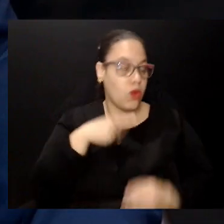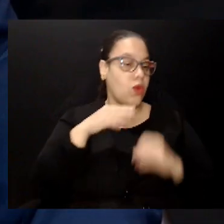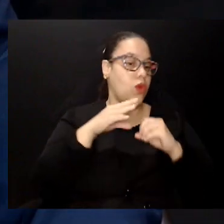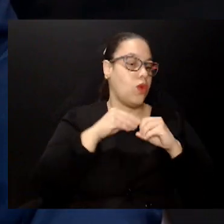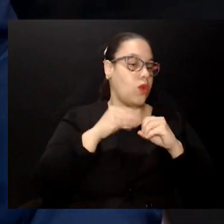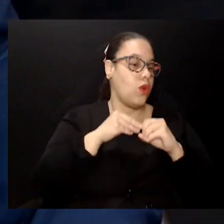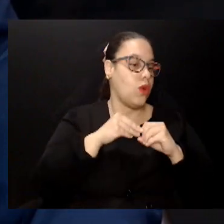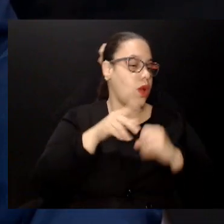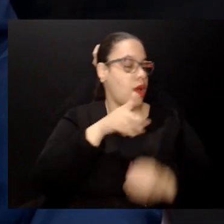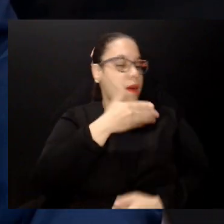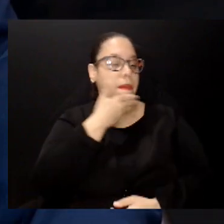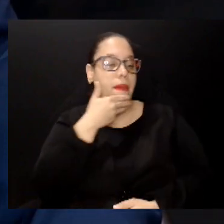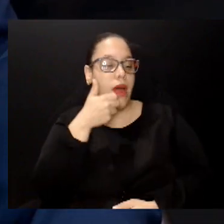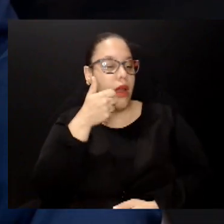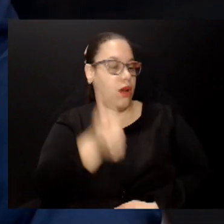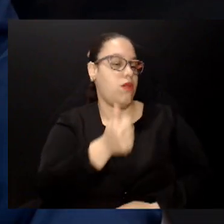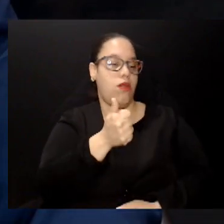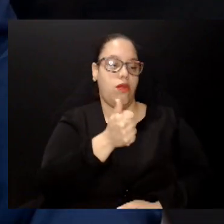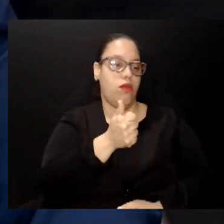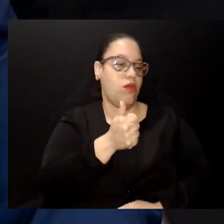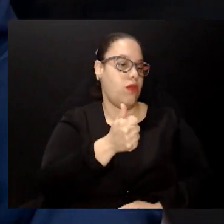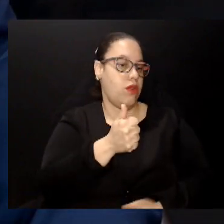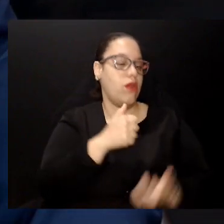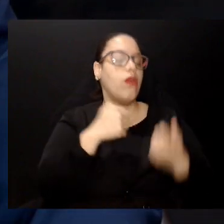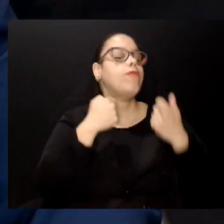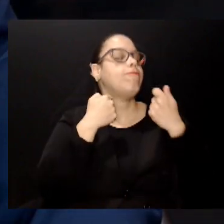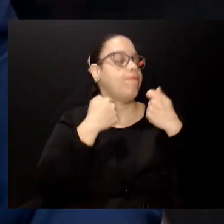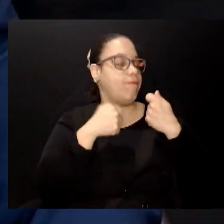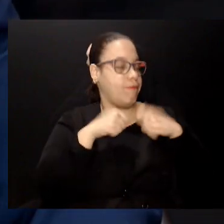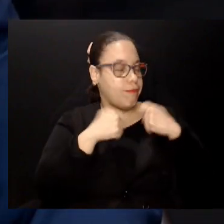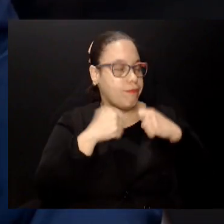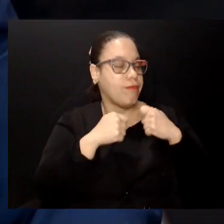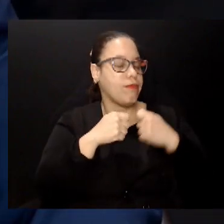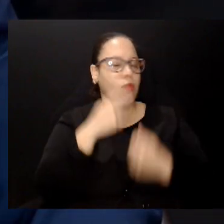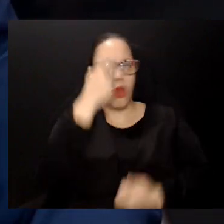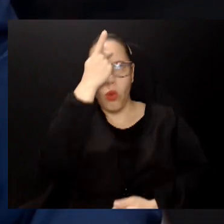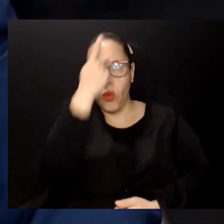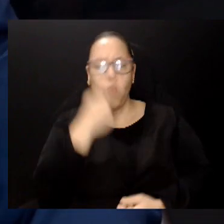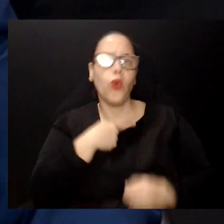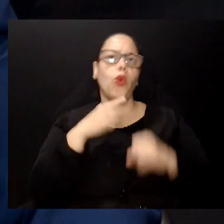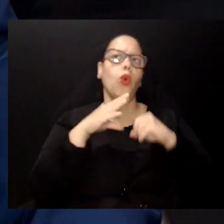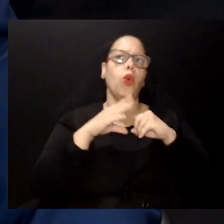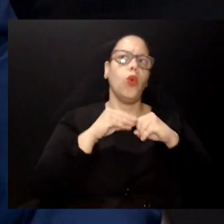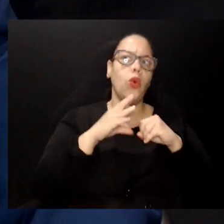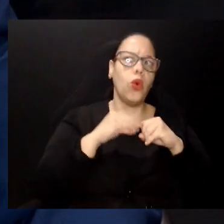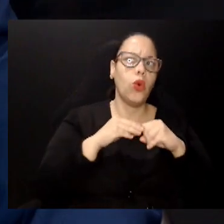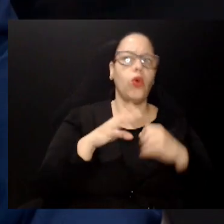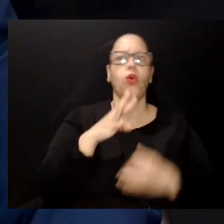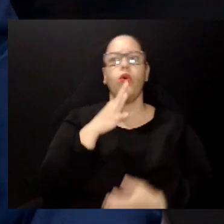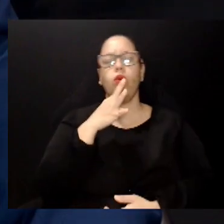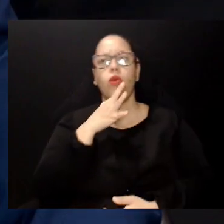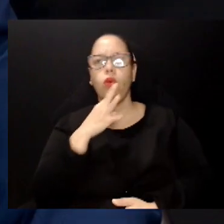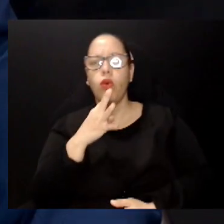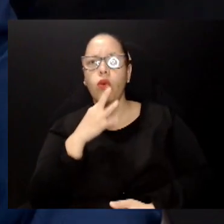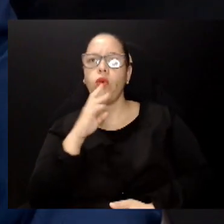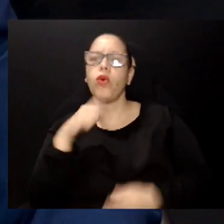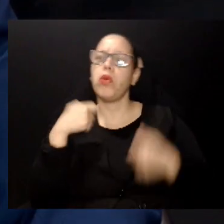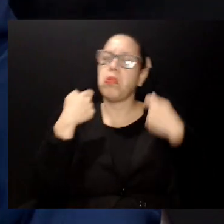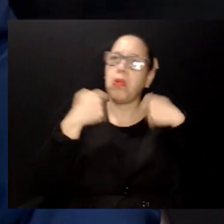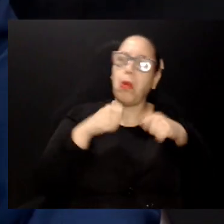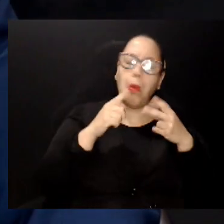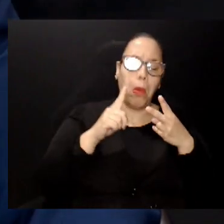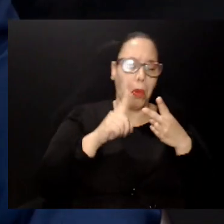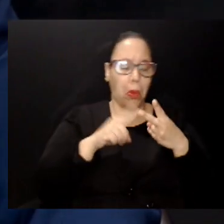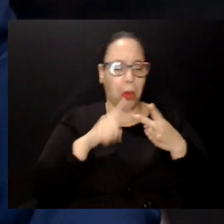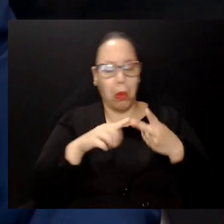dia, né? A gente precisa se autoconhecer, conhecer as nossas necessidades, conhecer as